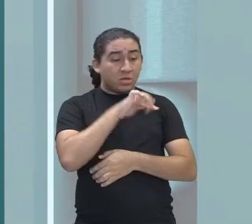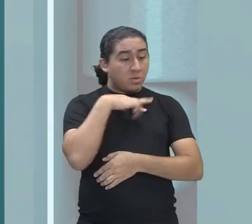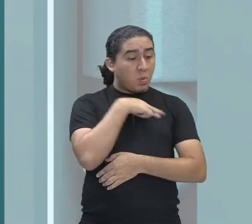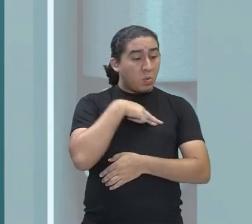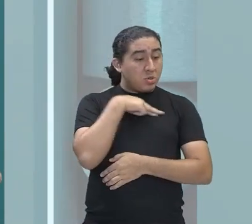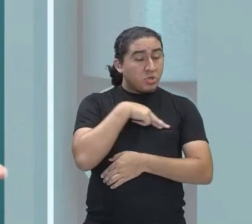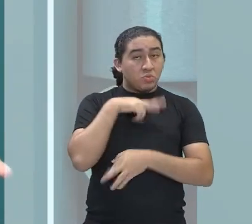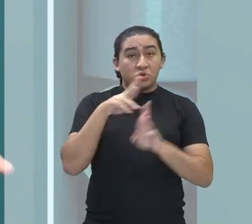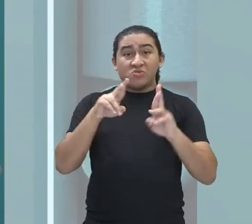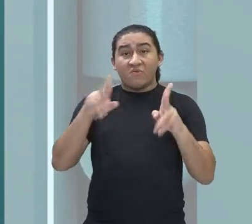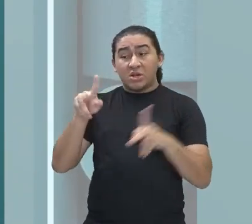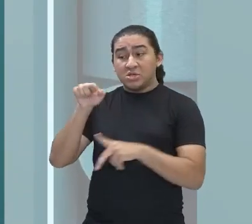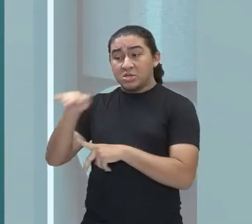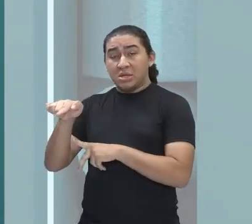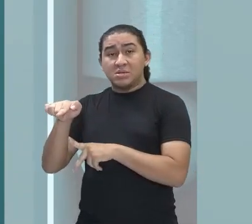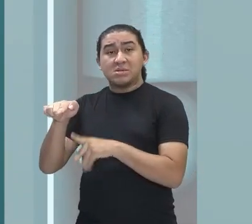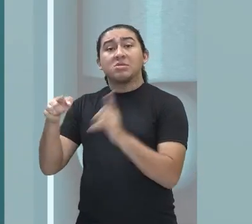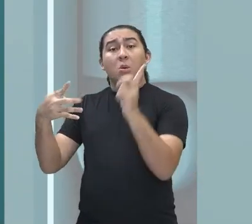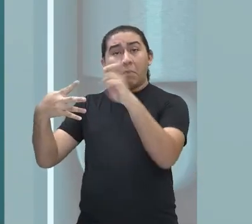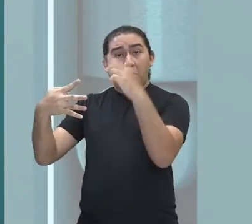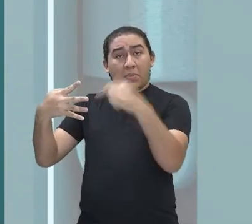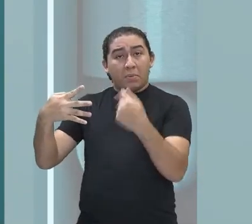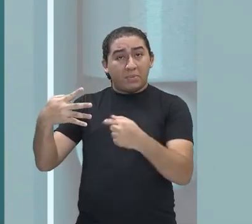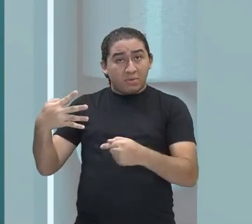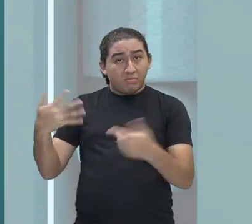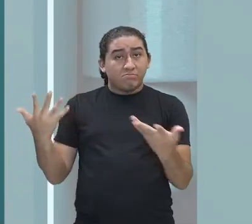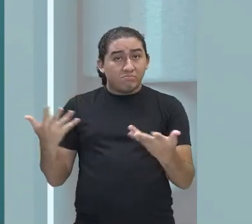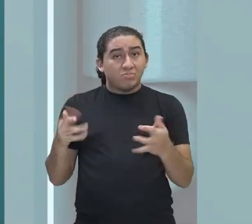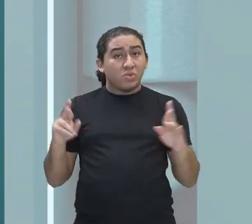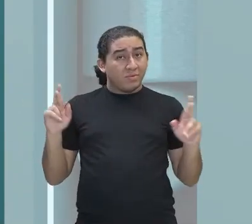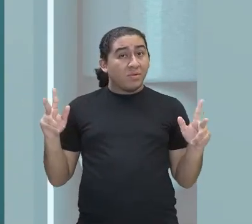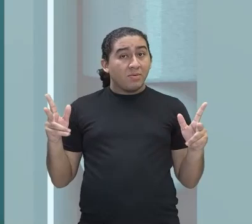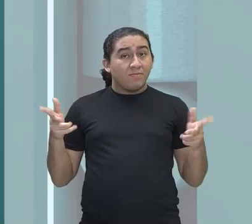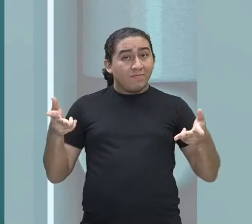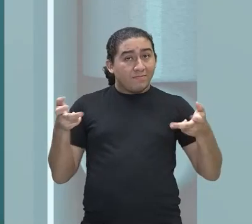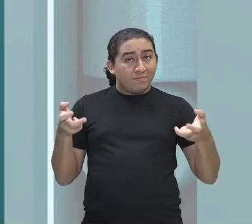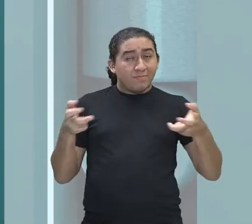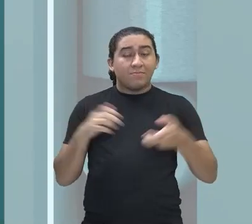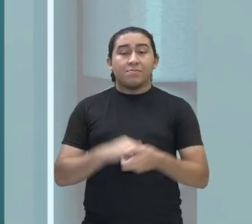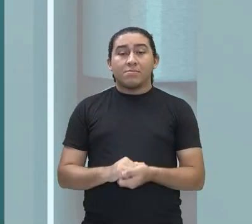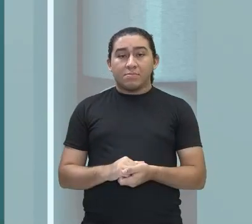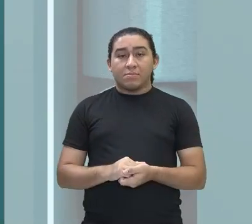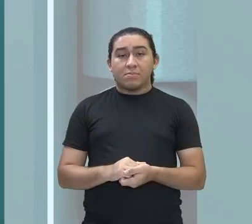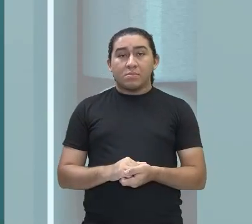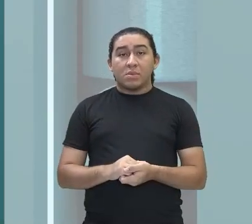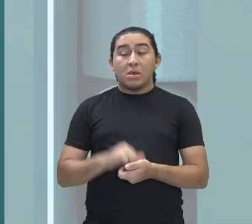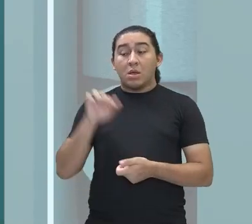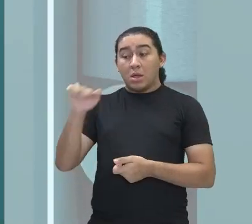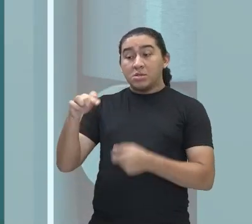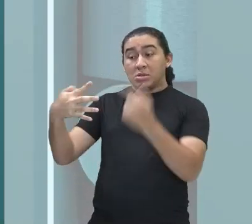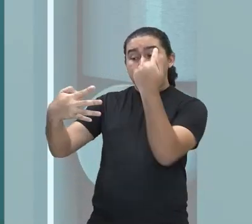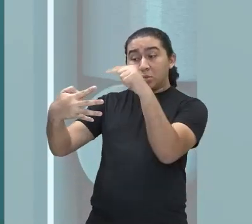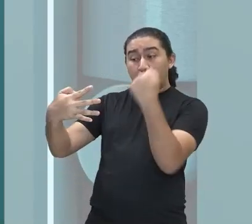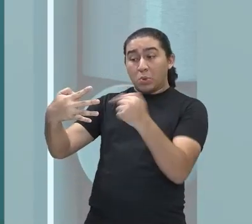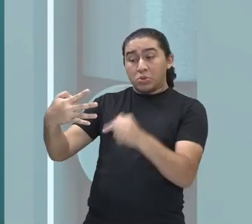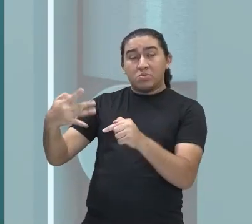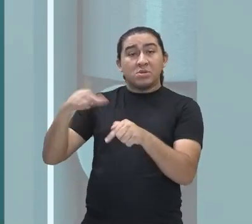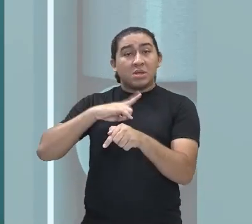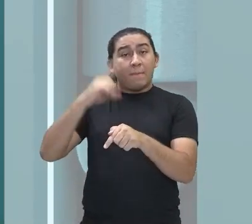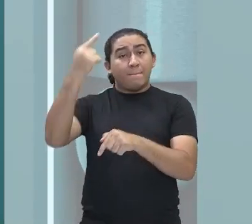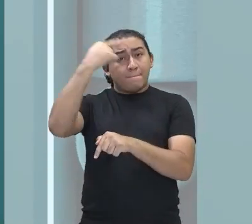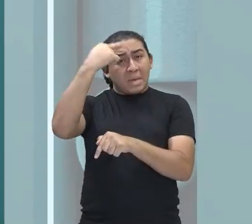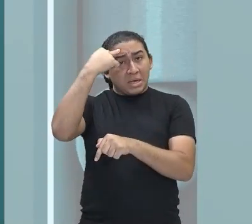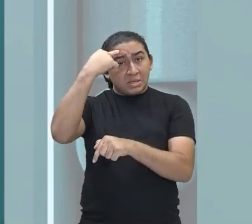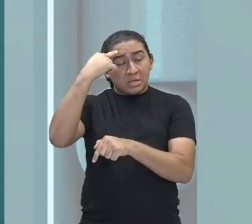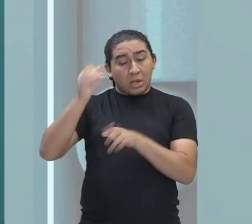do romantismo com a subjetividade do simbolista? O simbolista, ele pensa na subjetividade